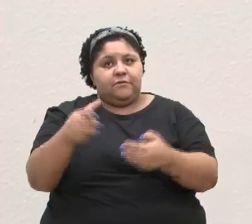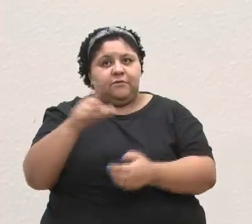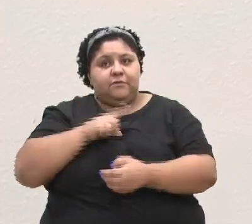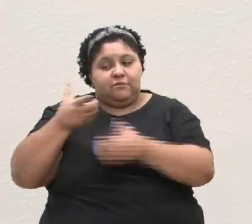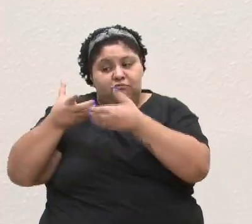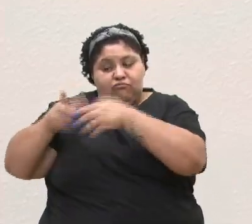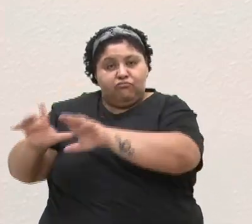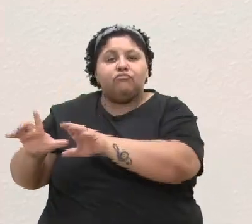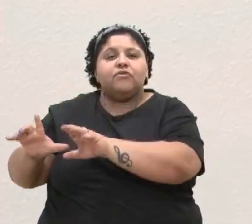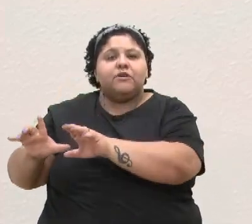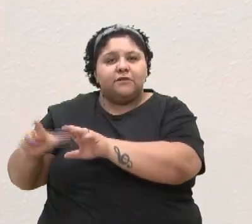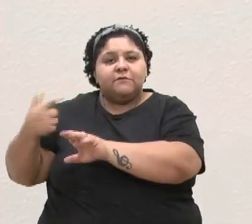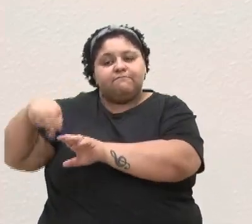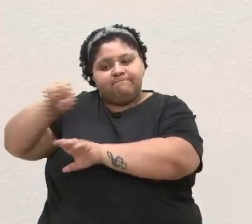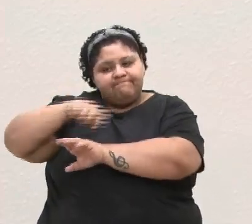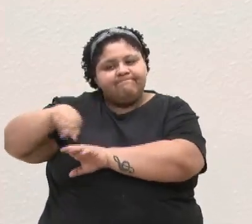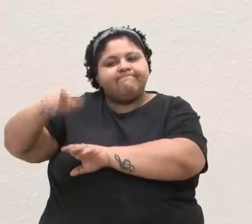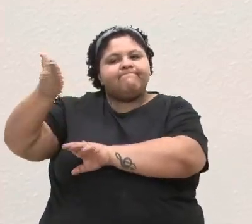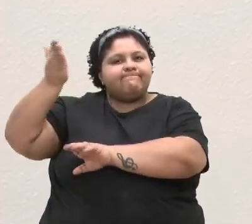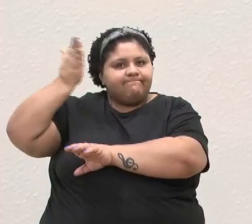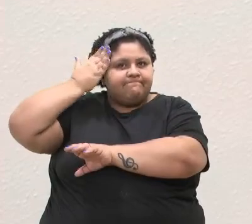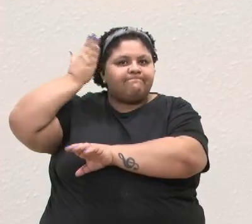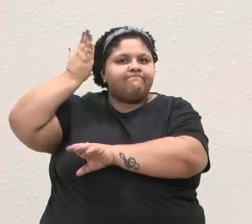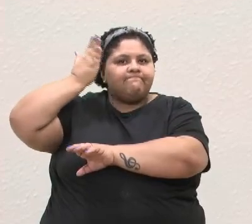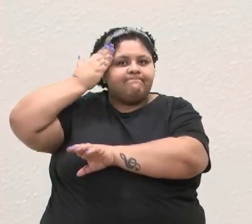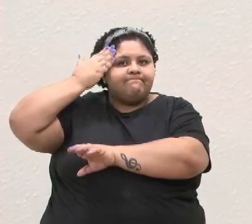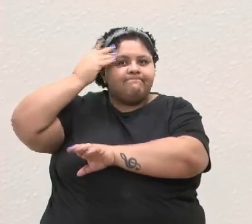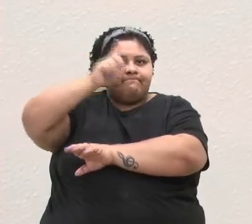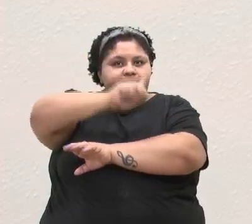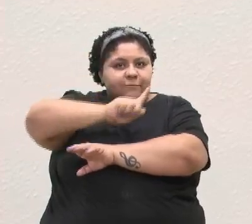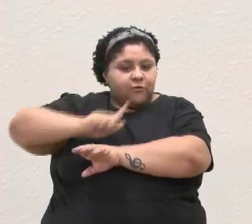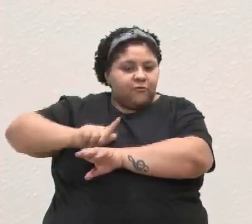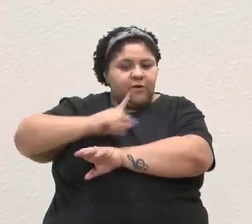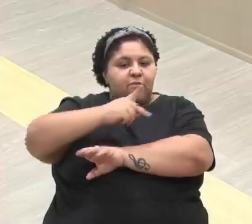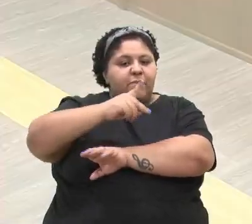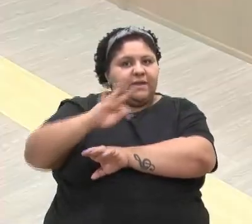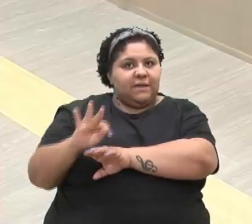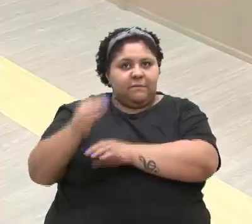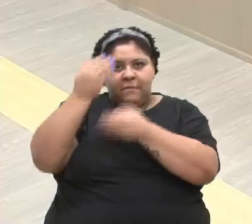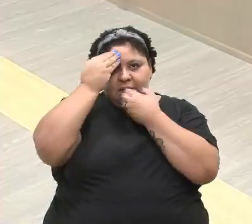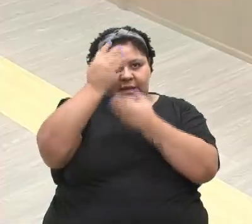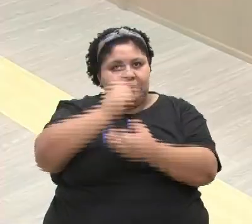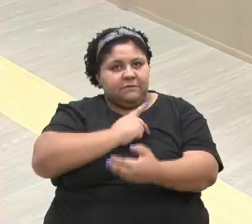contrariedade e repúdio, a gente já sabe que é com o desgoverno do PT. Obrigado, presidente.